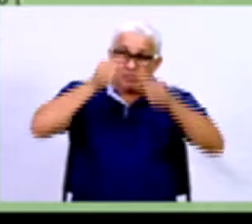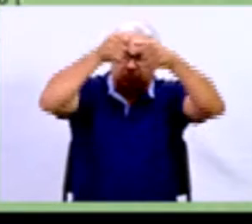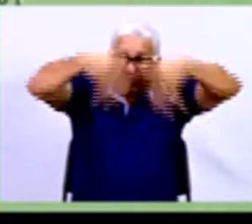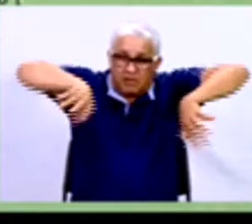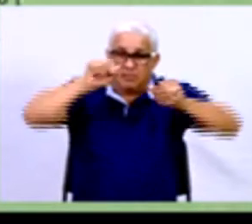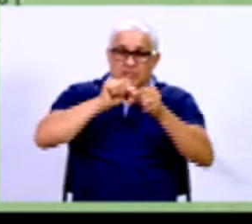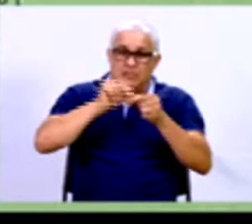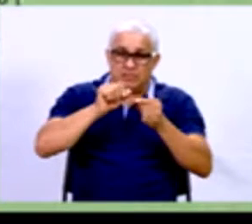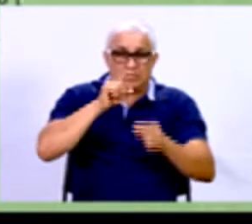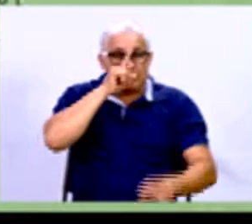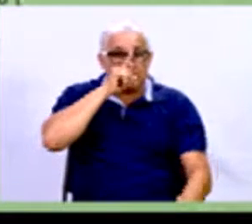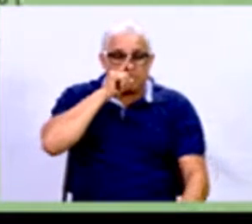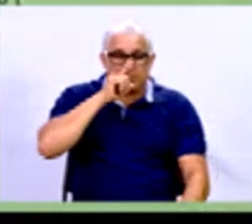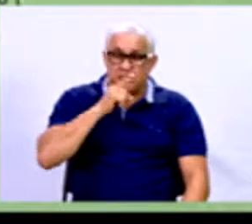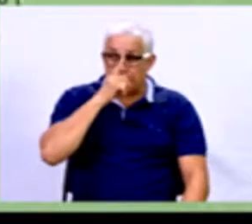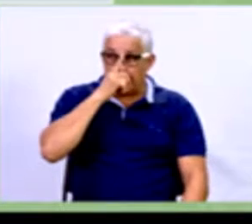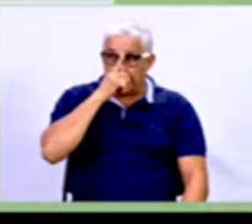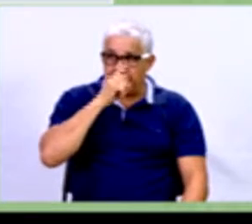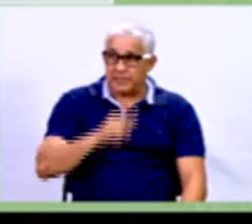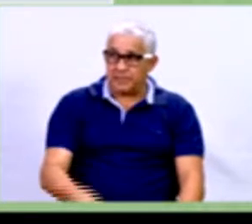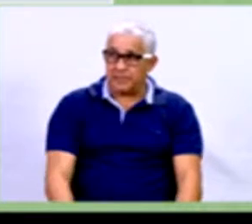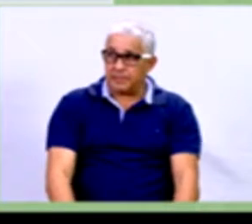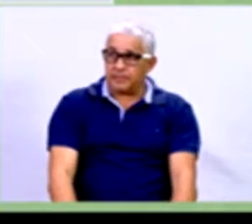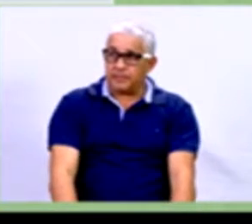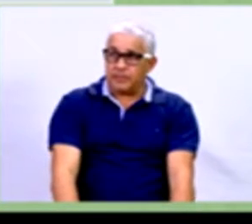riscos, ok?